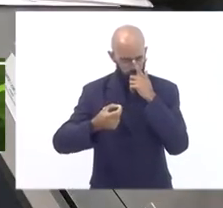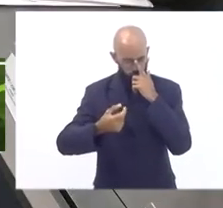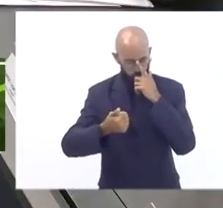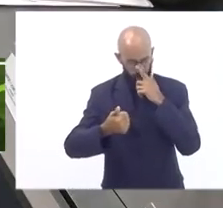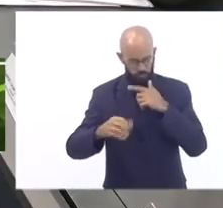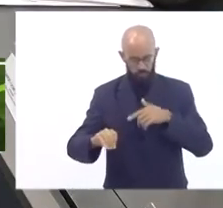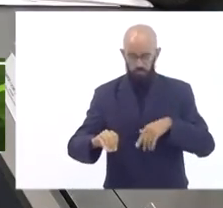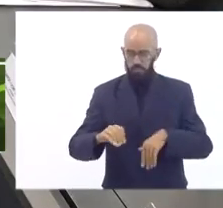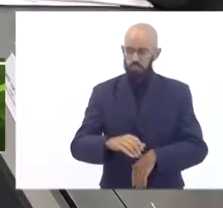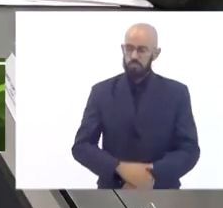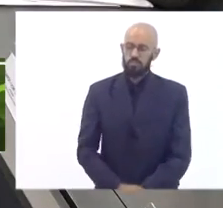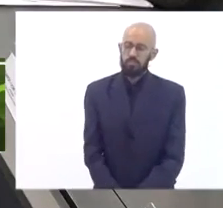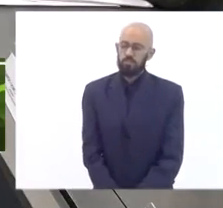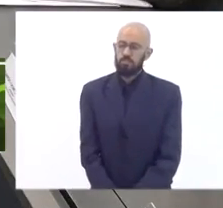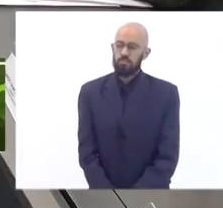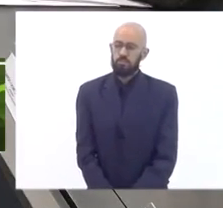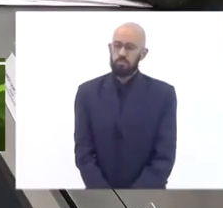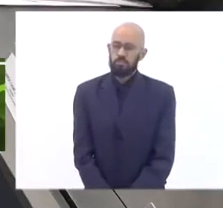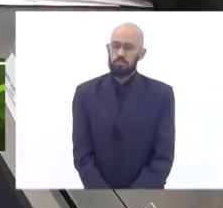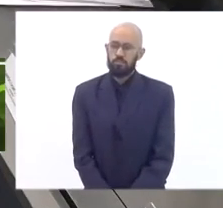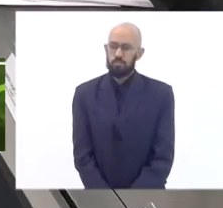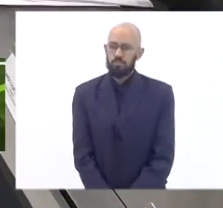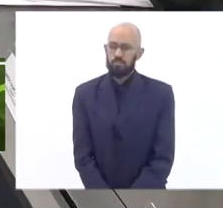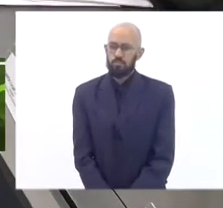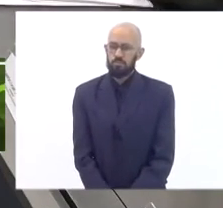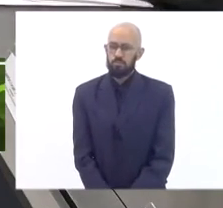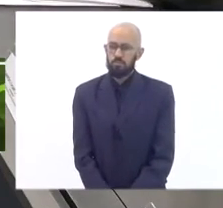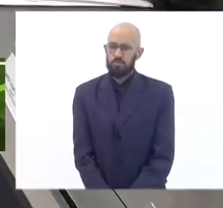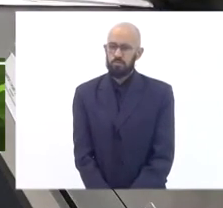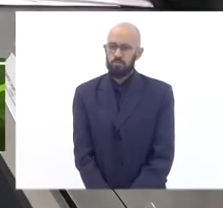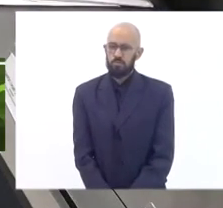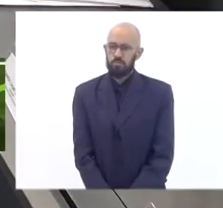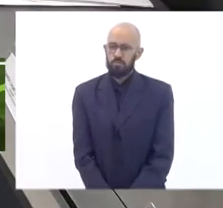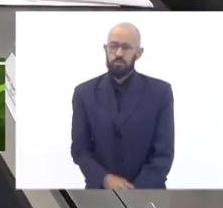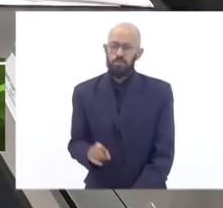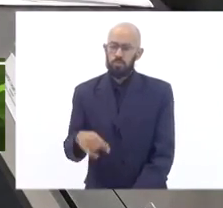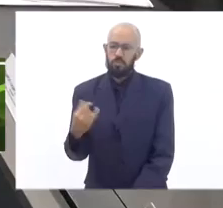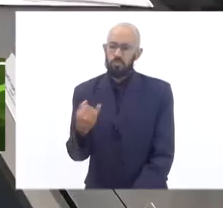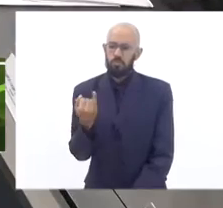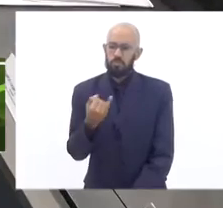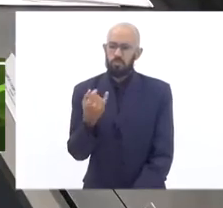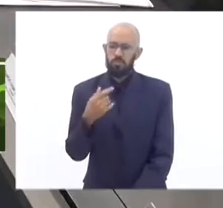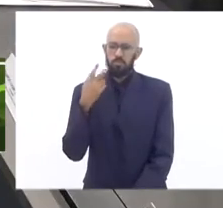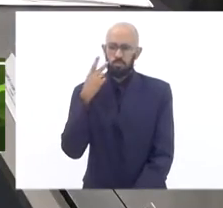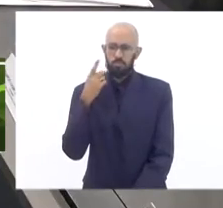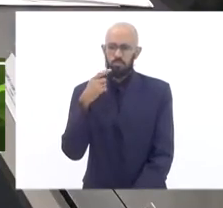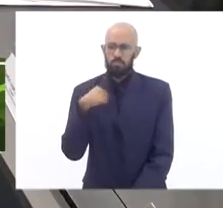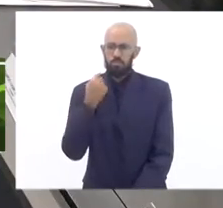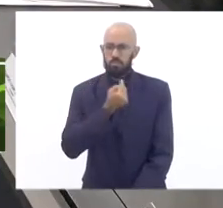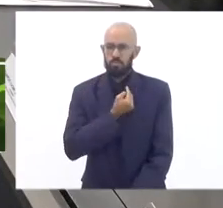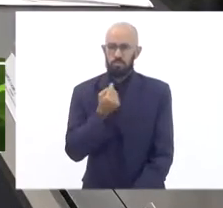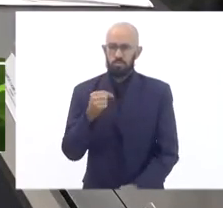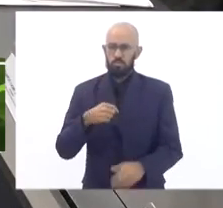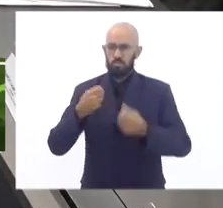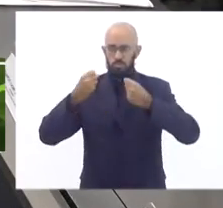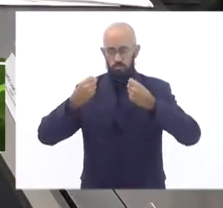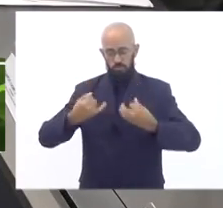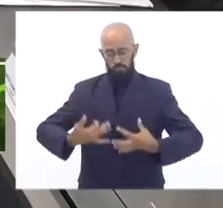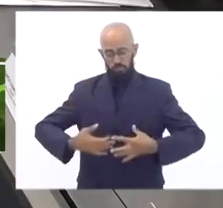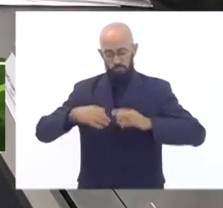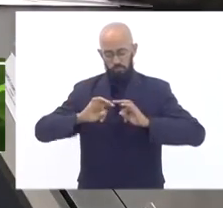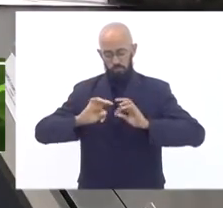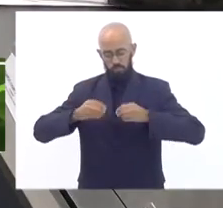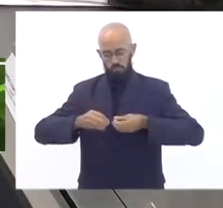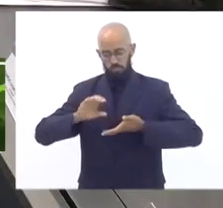Né? Queria fazer essa pergunta aqui, fazer essa demanda aqui, deputado Lucinha. Muito importante para nós ter tanto a decomposição dos investimentos